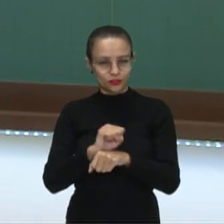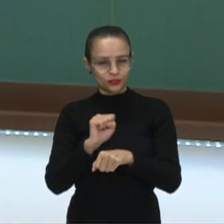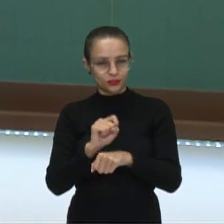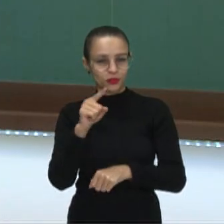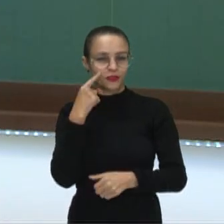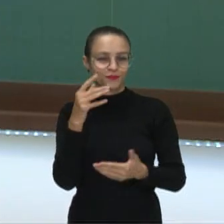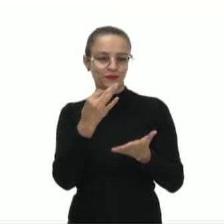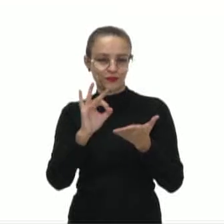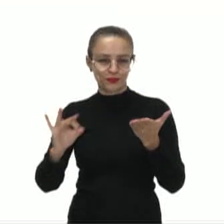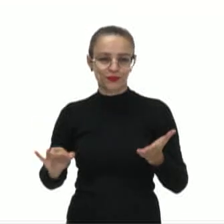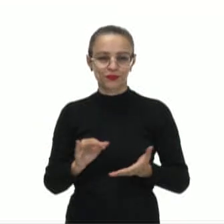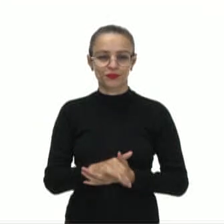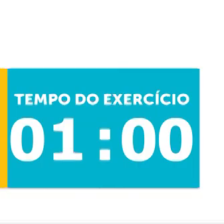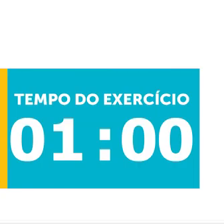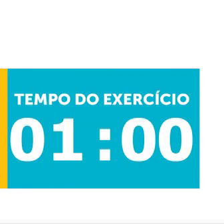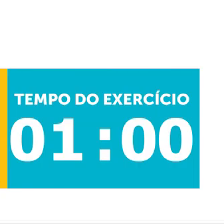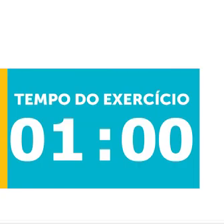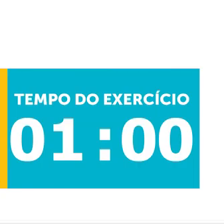conferir contigo.